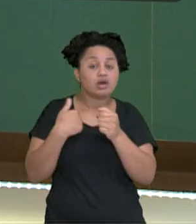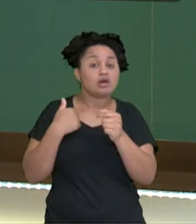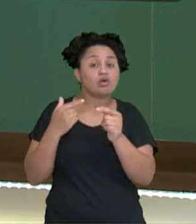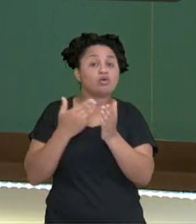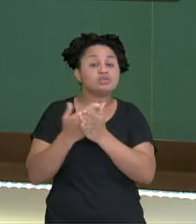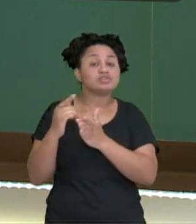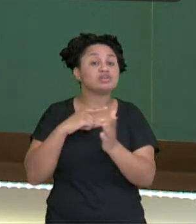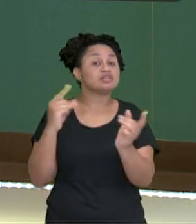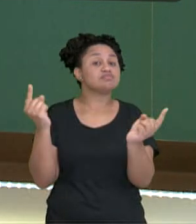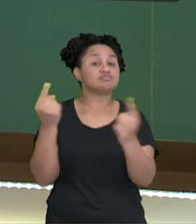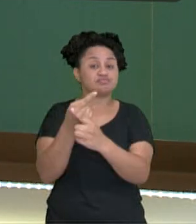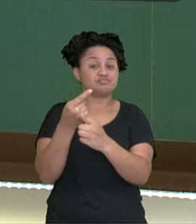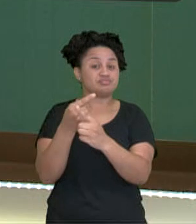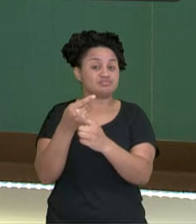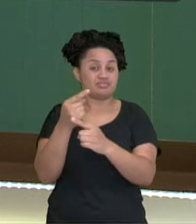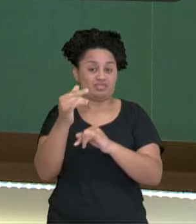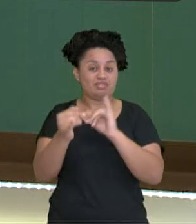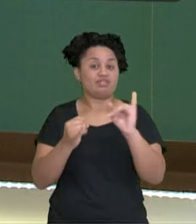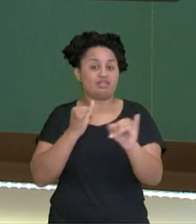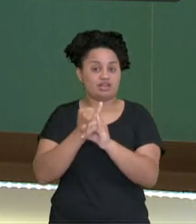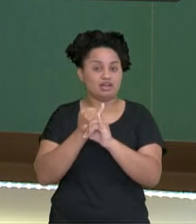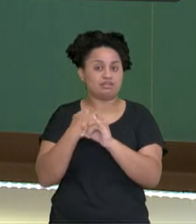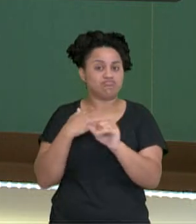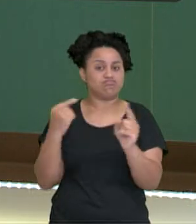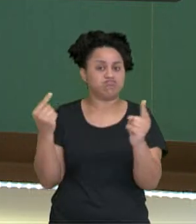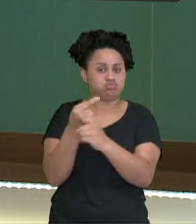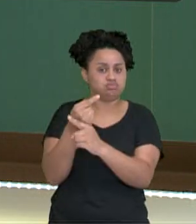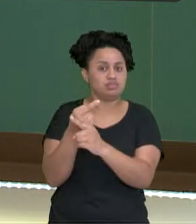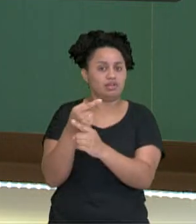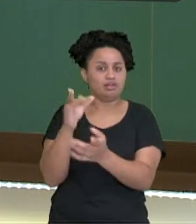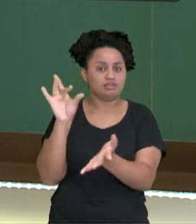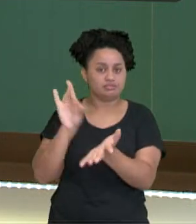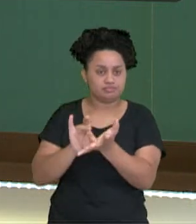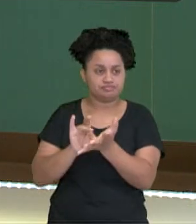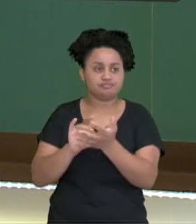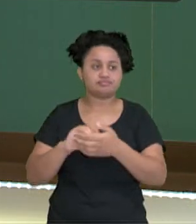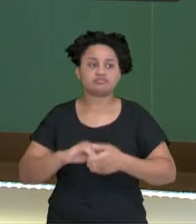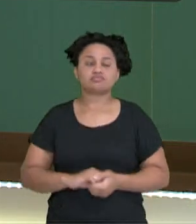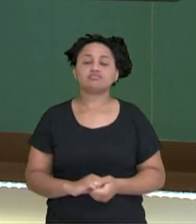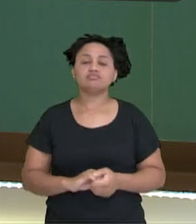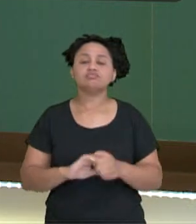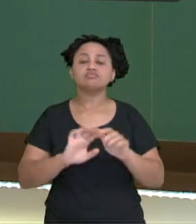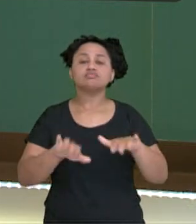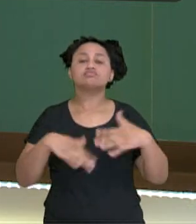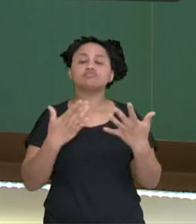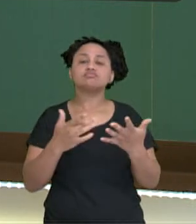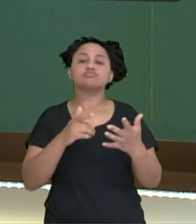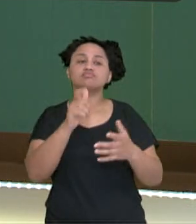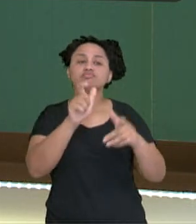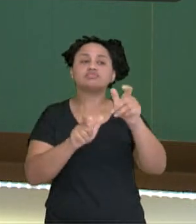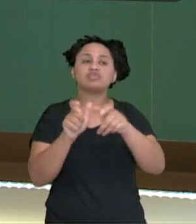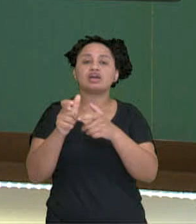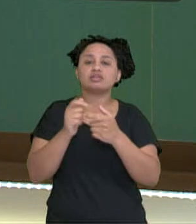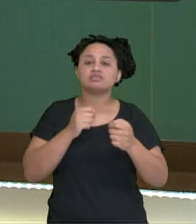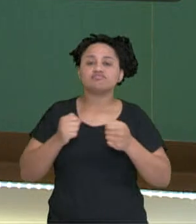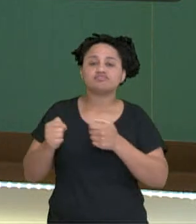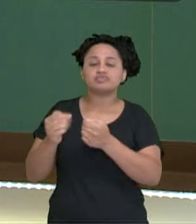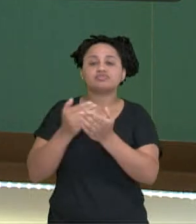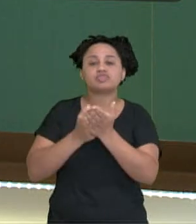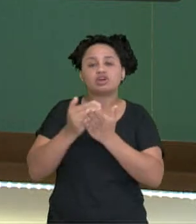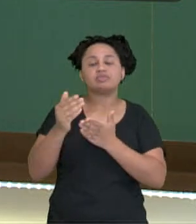muito interessantes e muito competitivas, tá? Os jogadores, então, eles começaram a